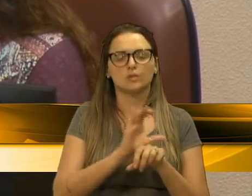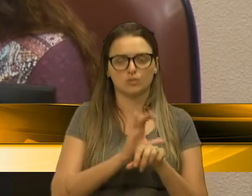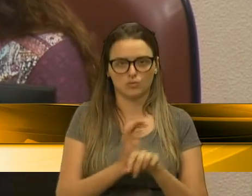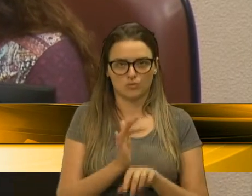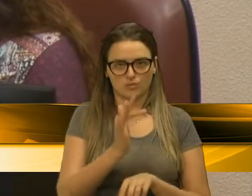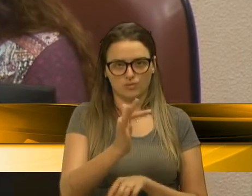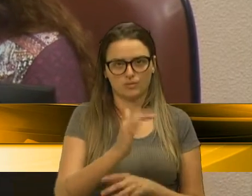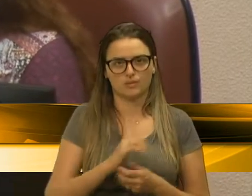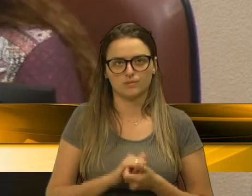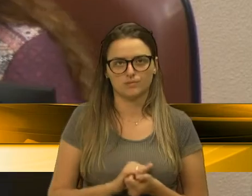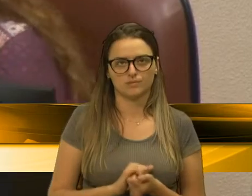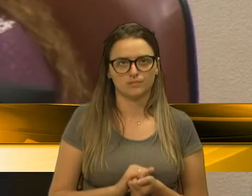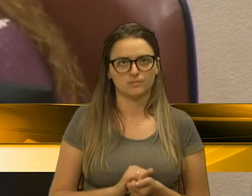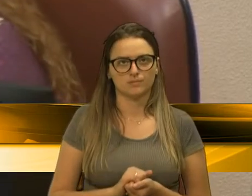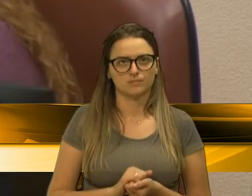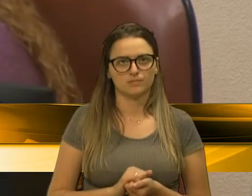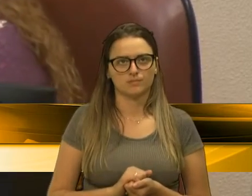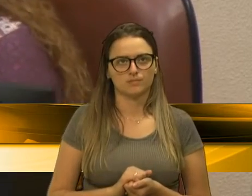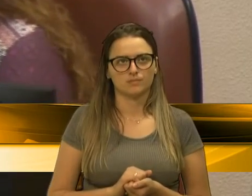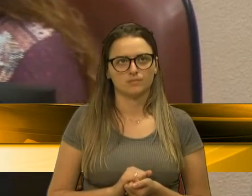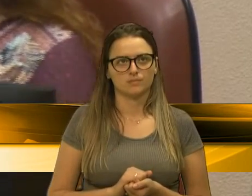Federal.